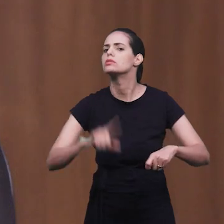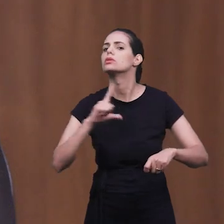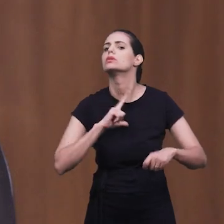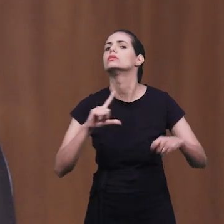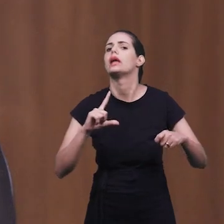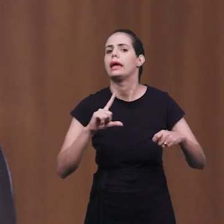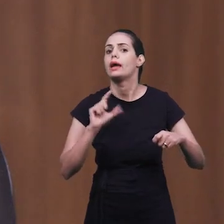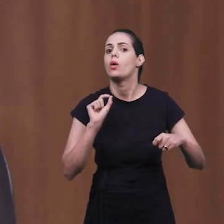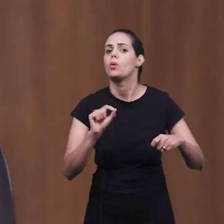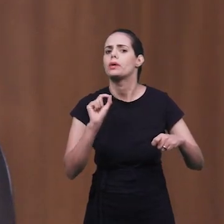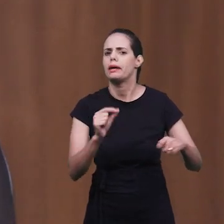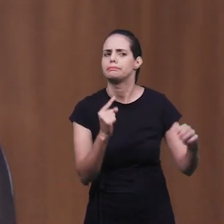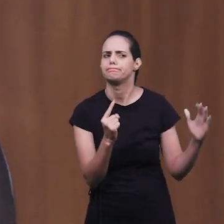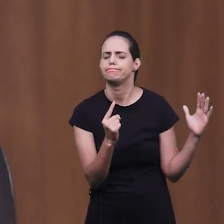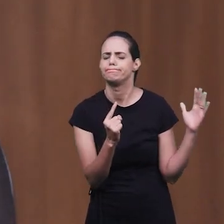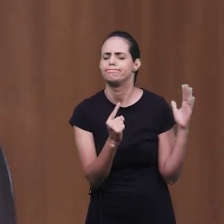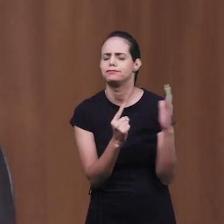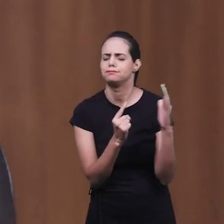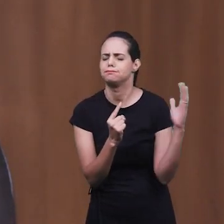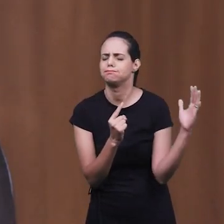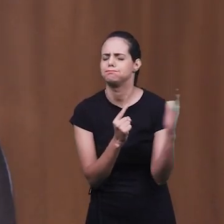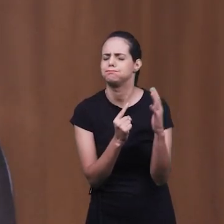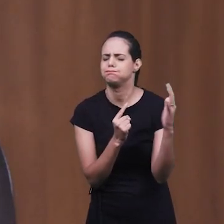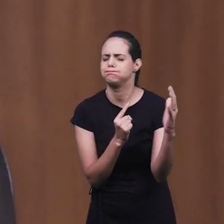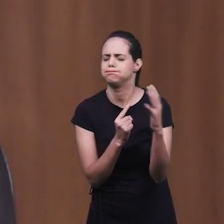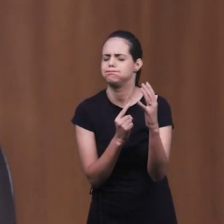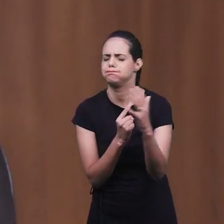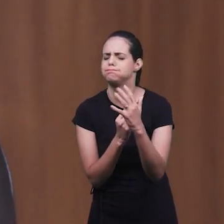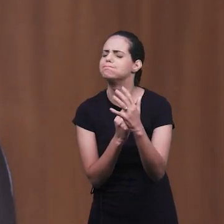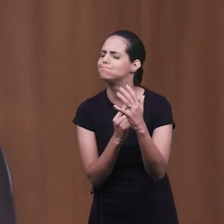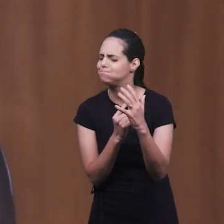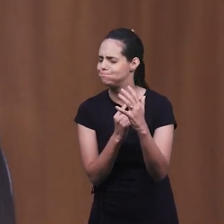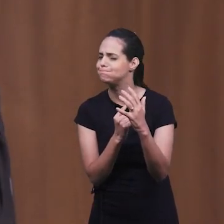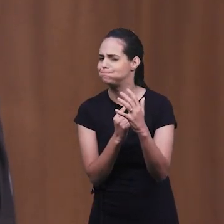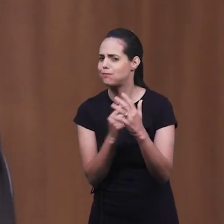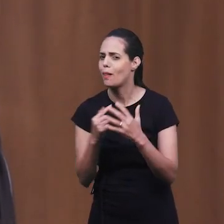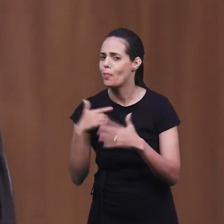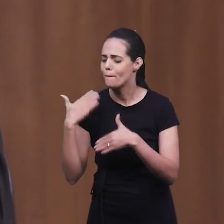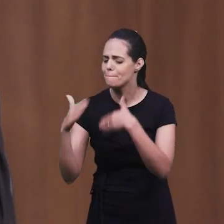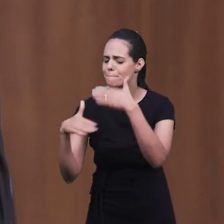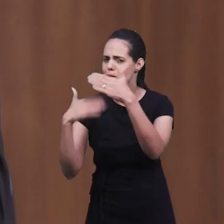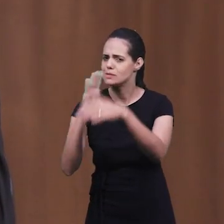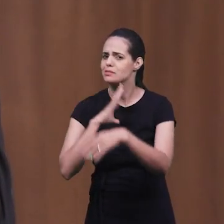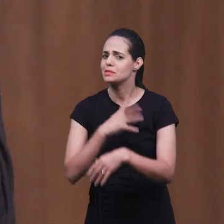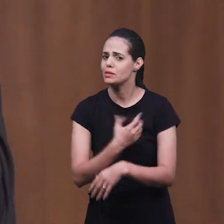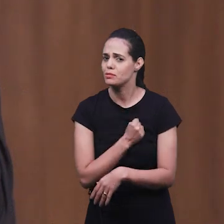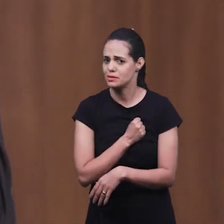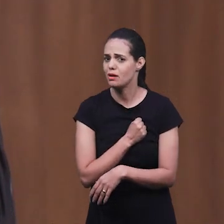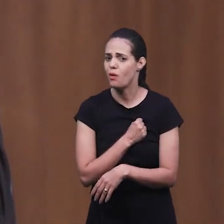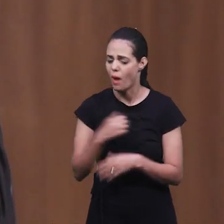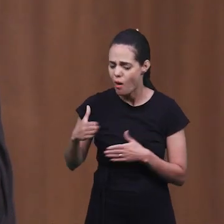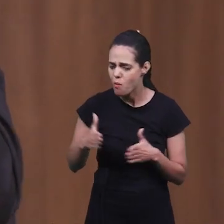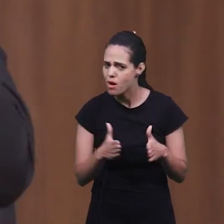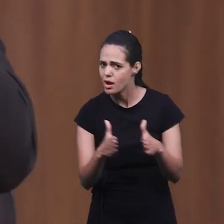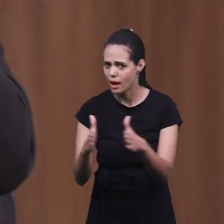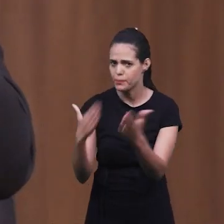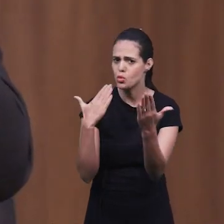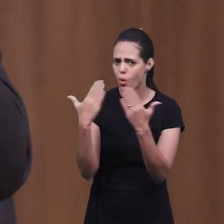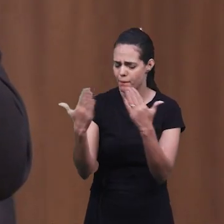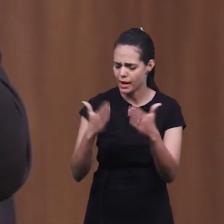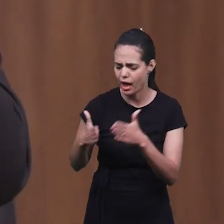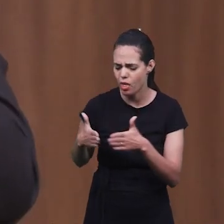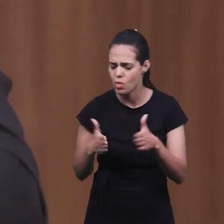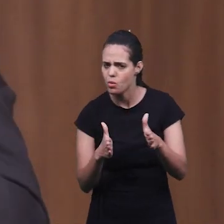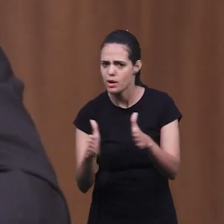haja interferências no processo de salvação. Então, sabemos que a salvação é um caminho constante. Eis aí